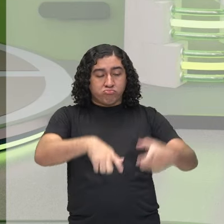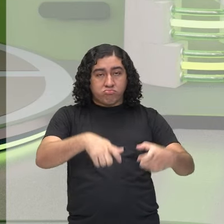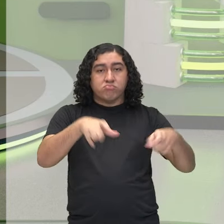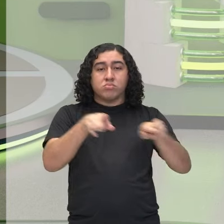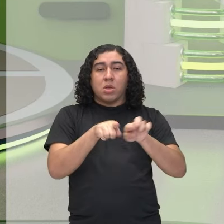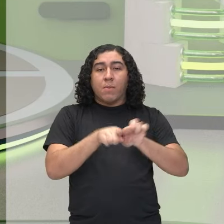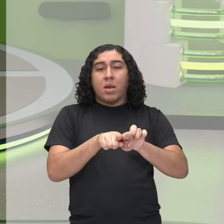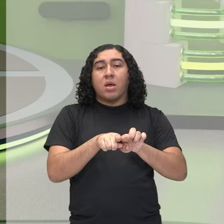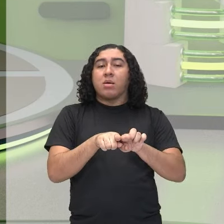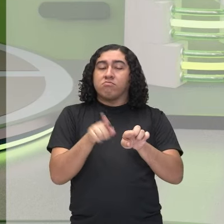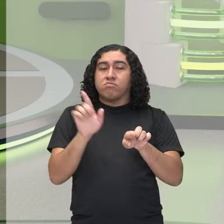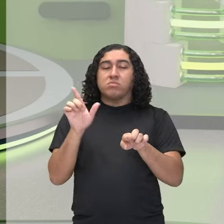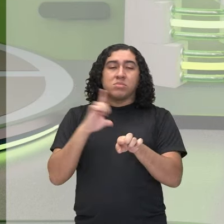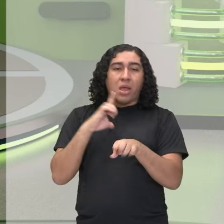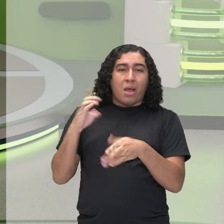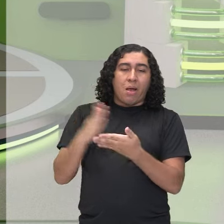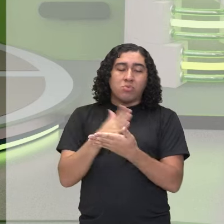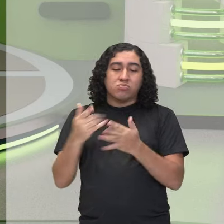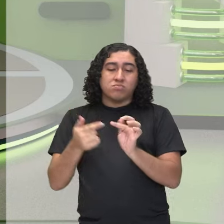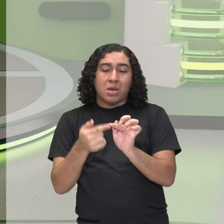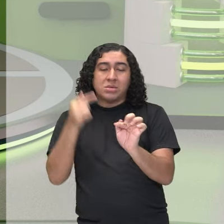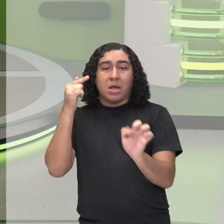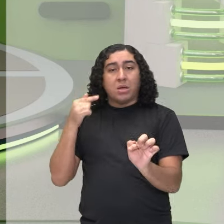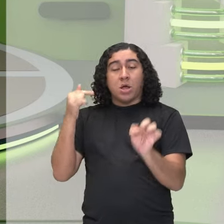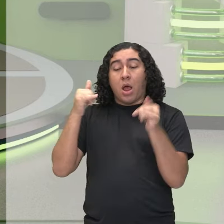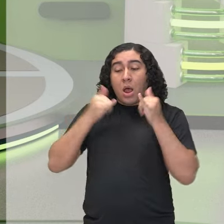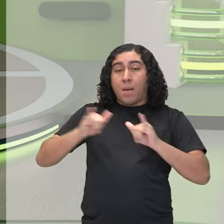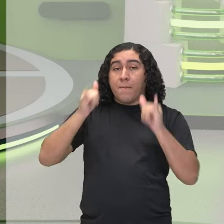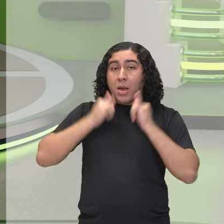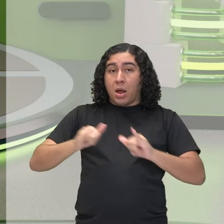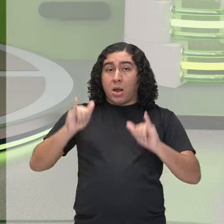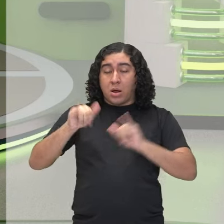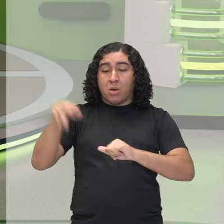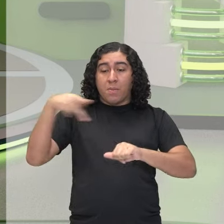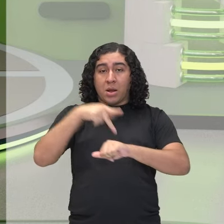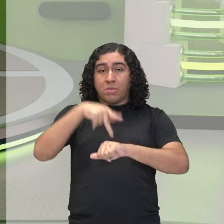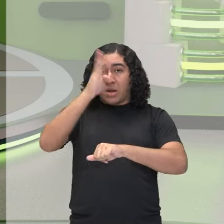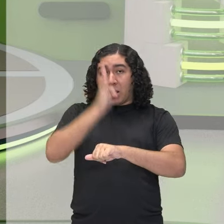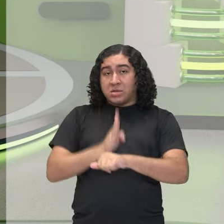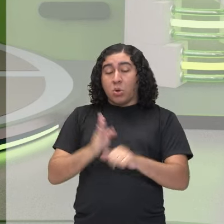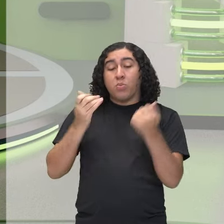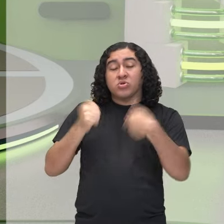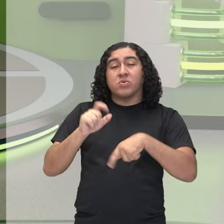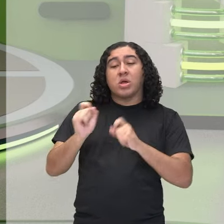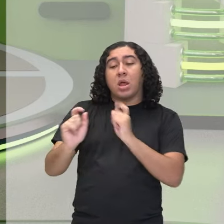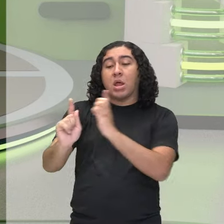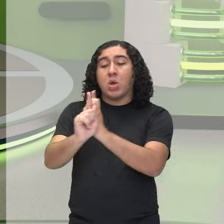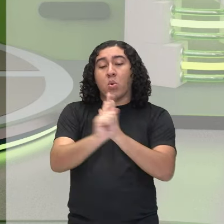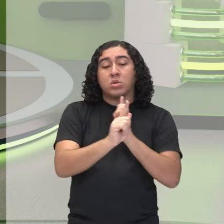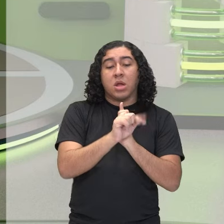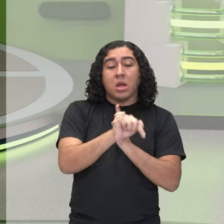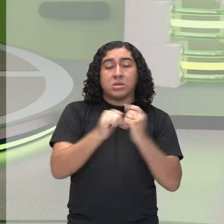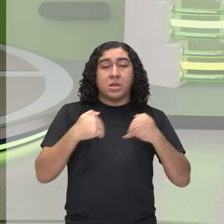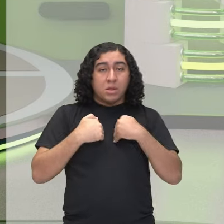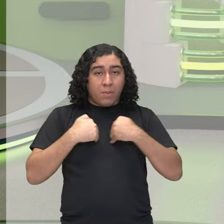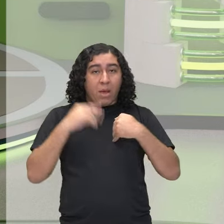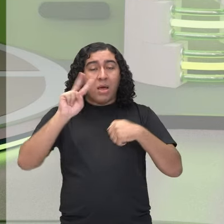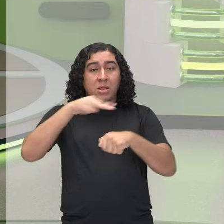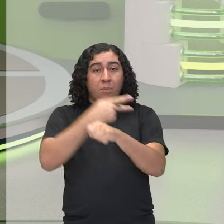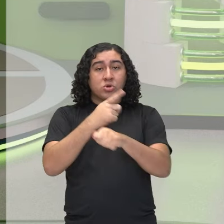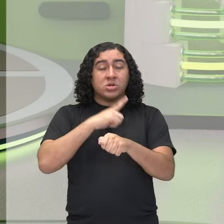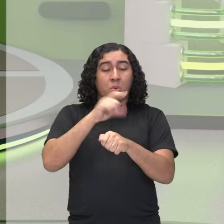Houve até, em alguns momentos, campanhas nacionais para se detectar esse indivíduo e fazer